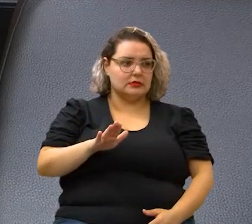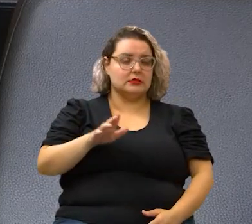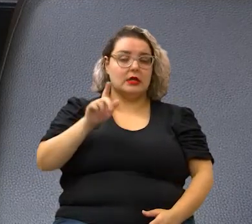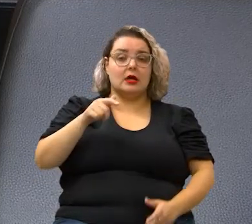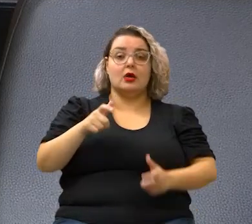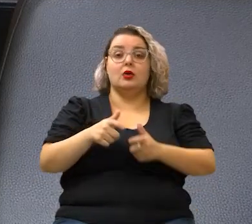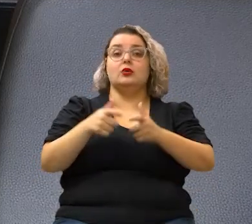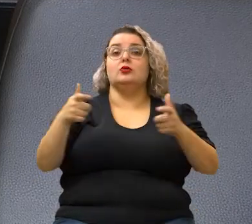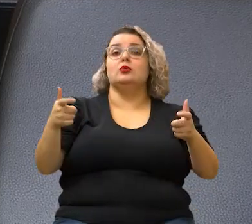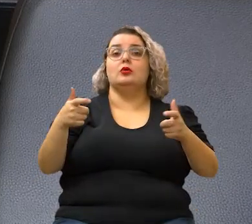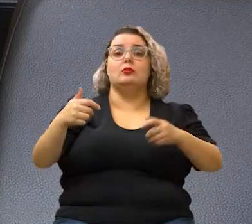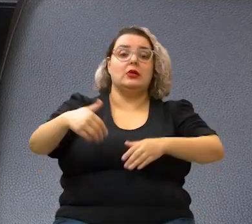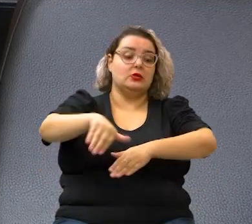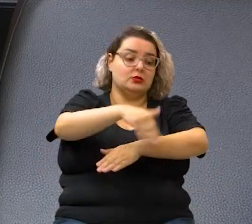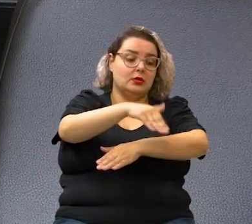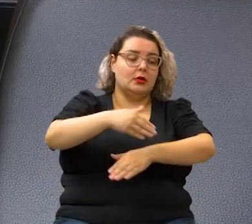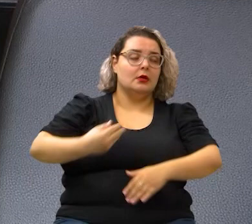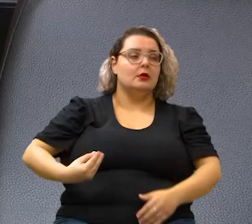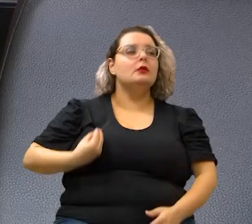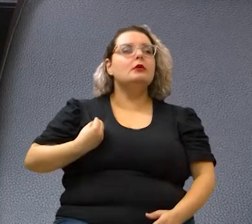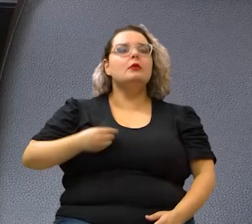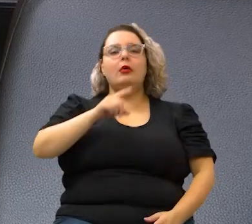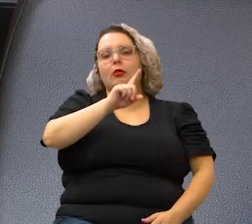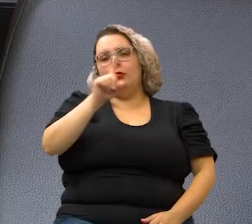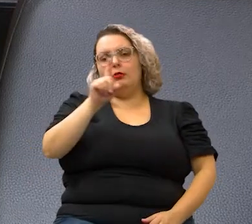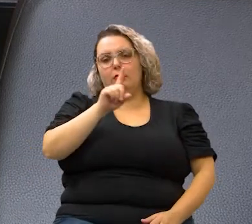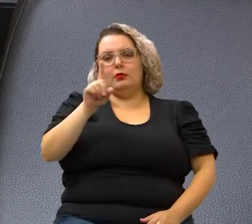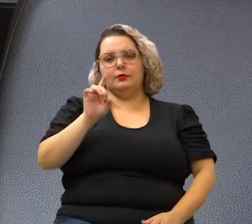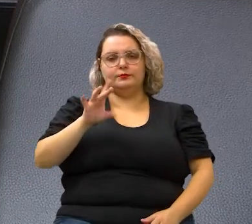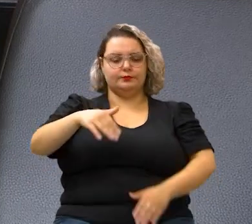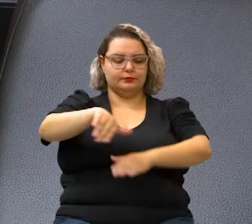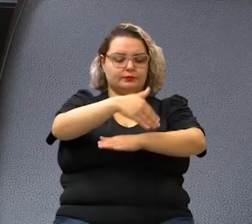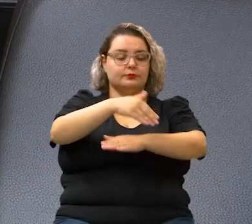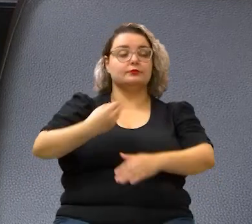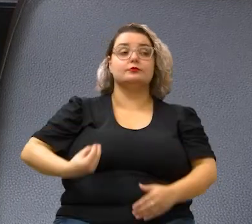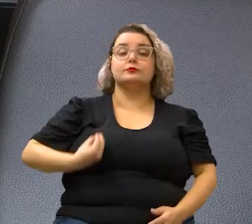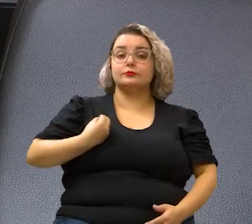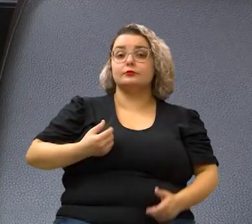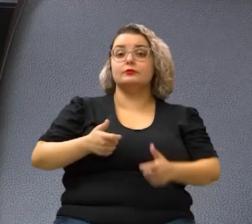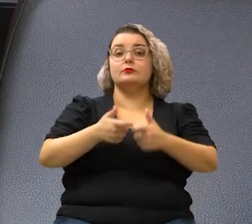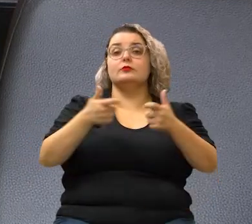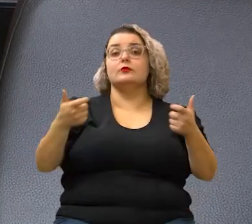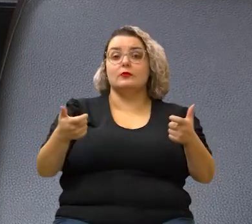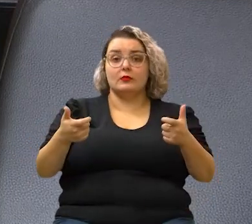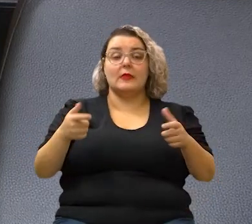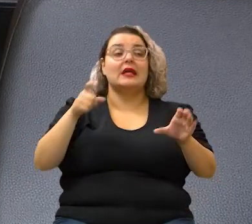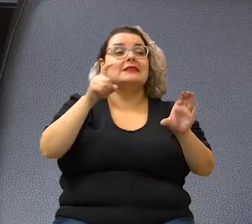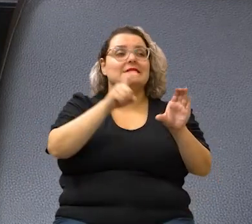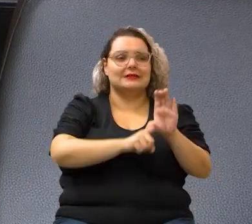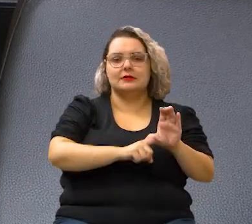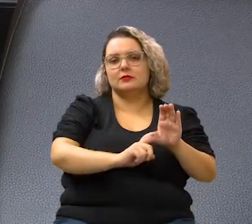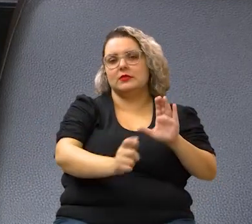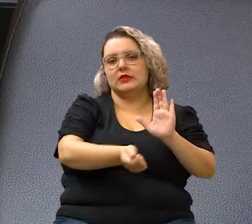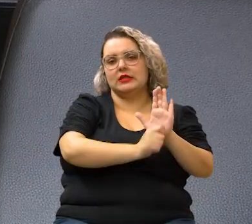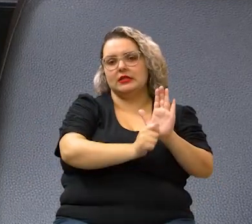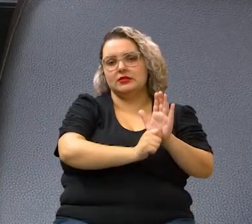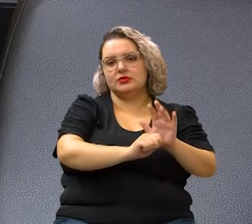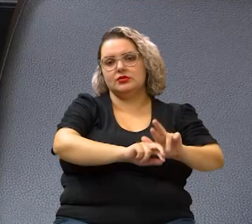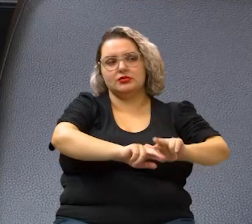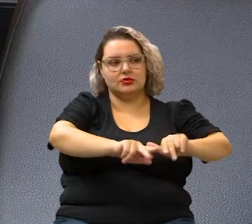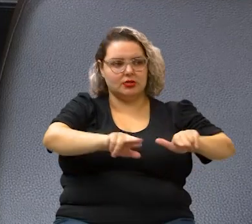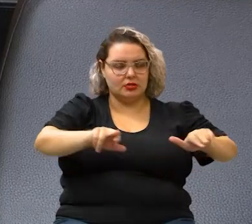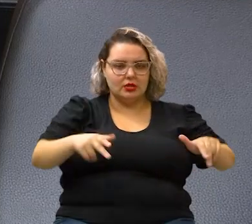é a questão do aumento de moradores de rua, mas não é só o aumento de moradores de rua, é o aumento dos moradores de rua dependentes